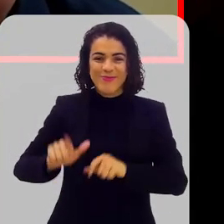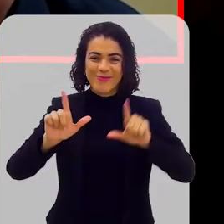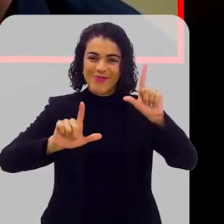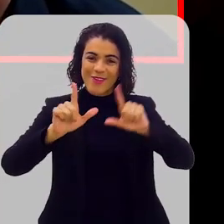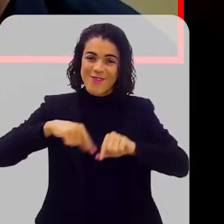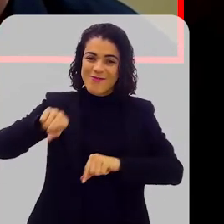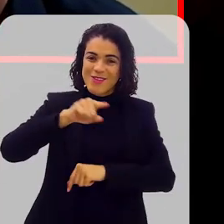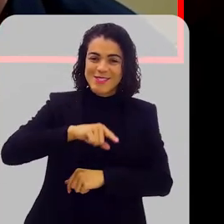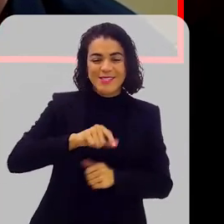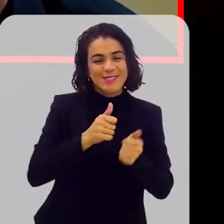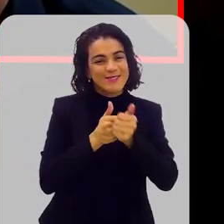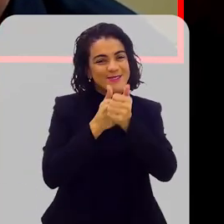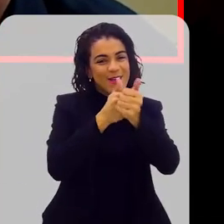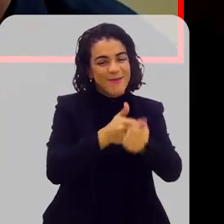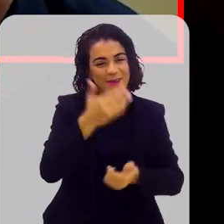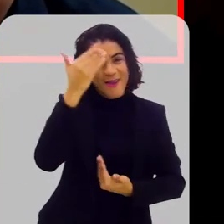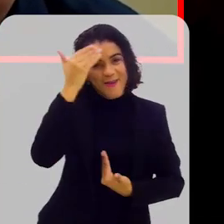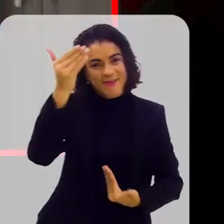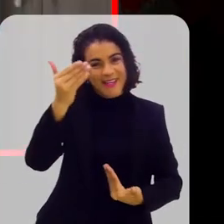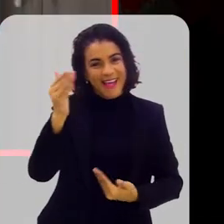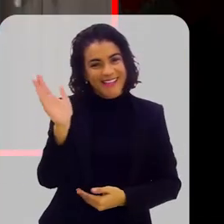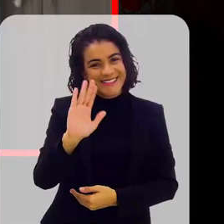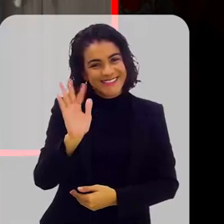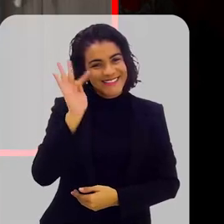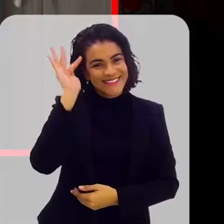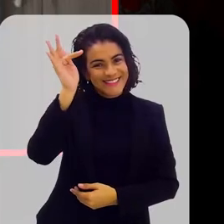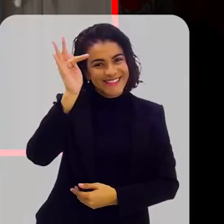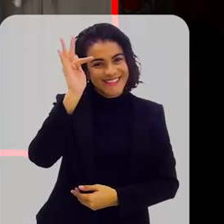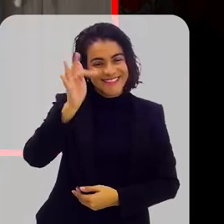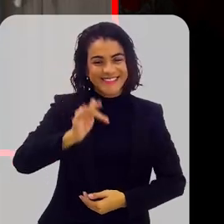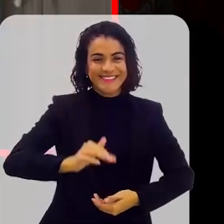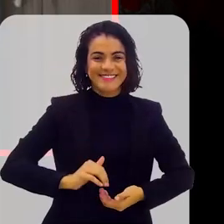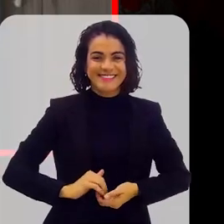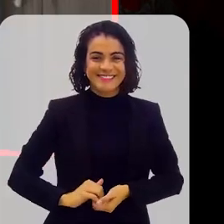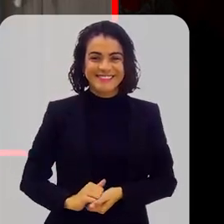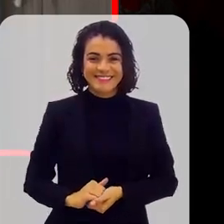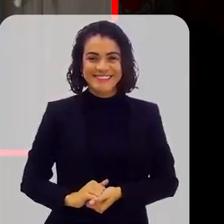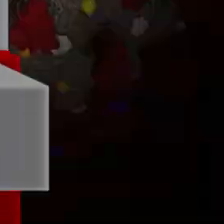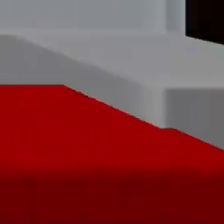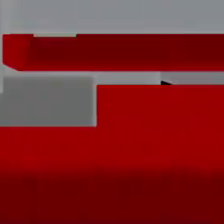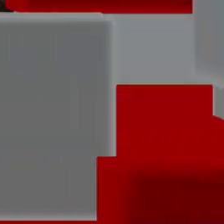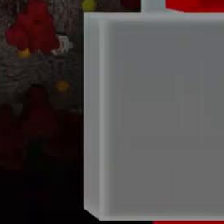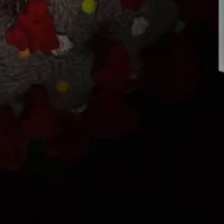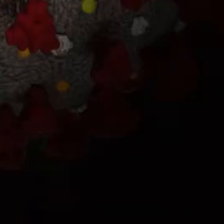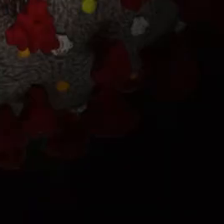aqui em próximas edições. E a você que nos acompanha, muito obrigada. Até o próximo.